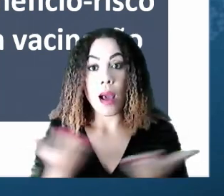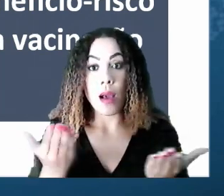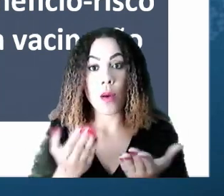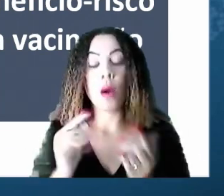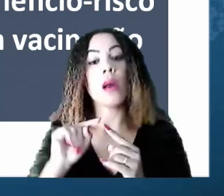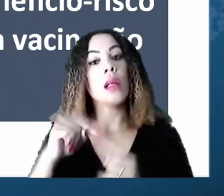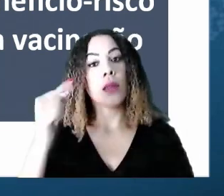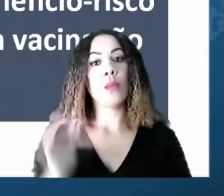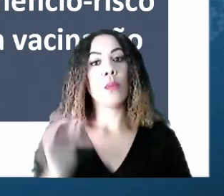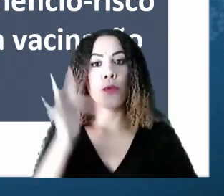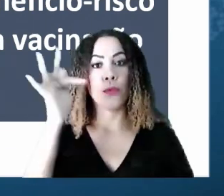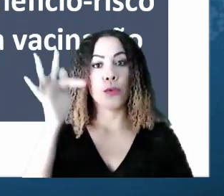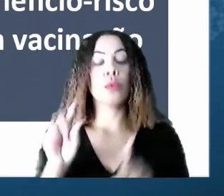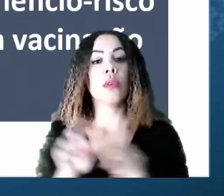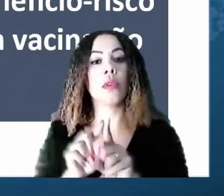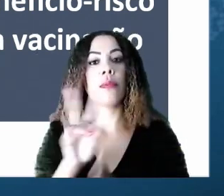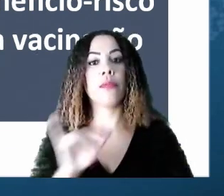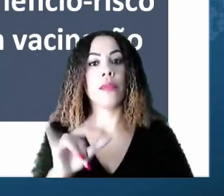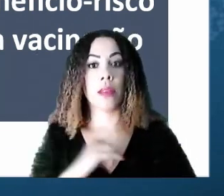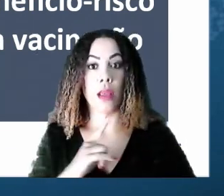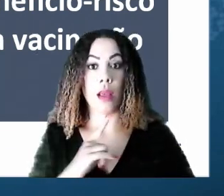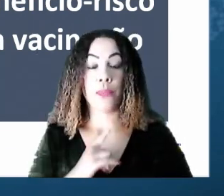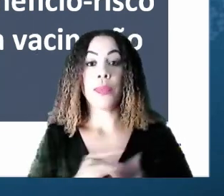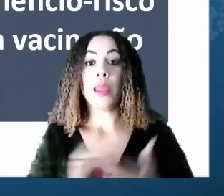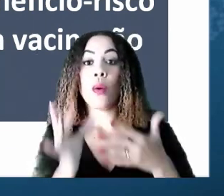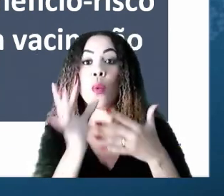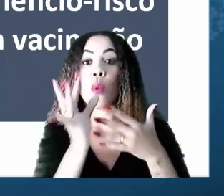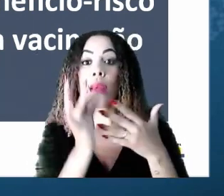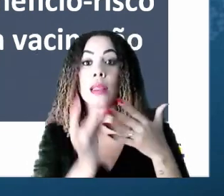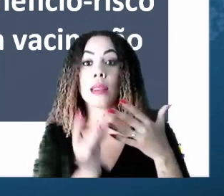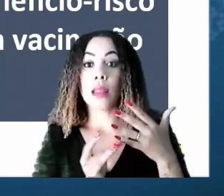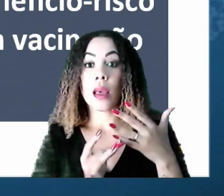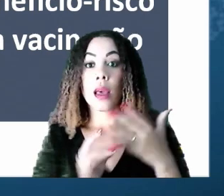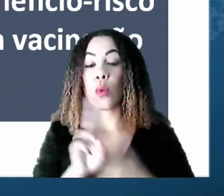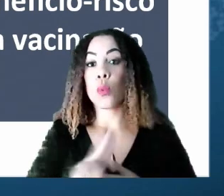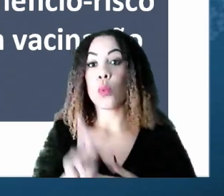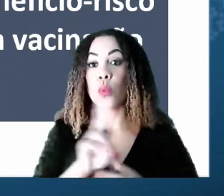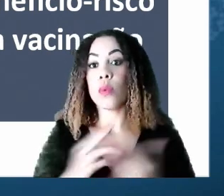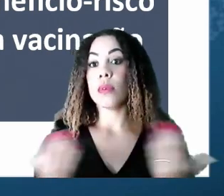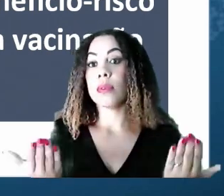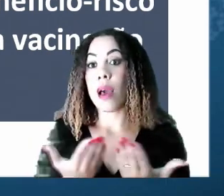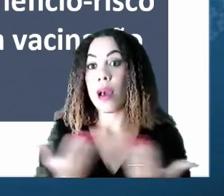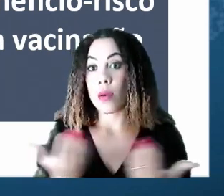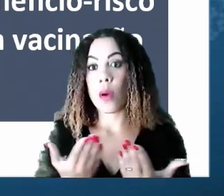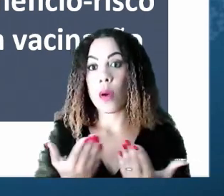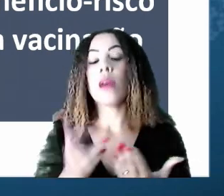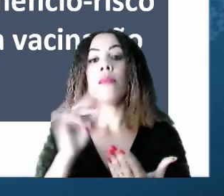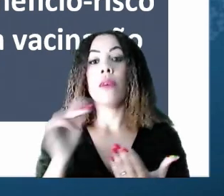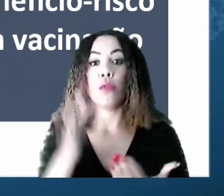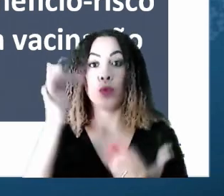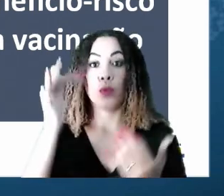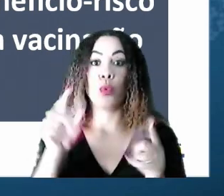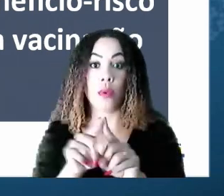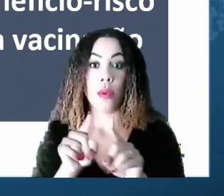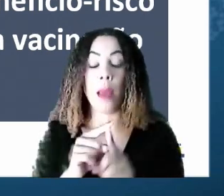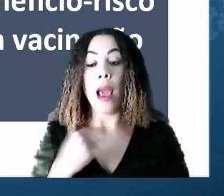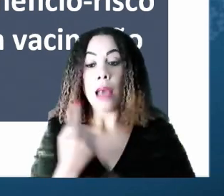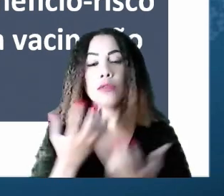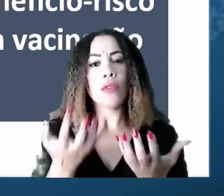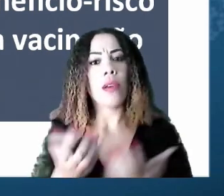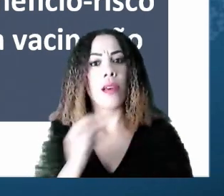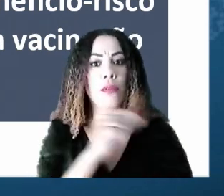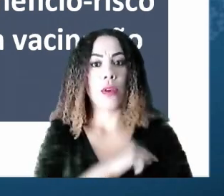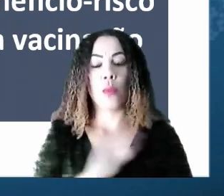os critérios usados agora serão usados no futuro. E a gente quer a vacina do Butantan porque ela é nossa. Então, esse foi o nosso